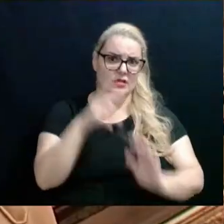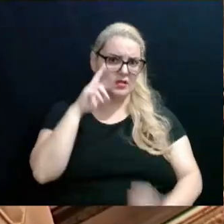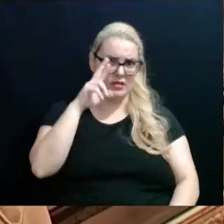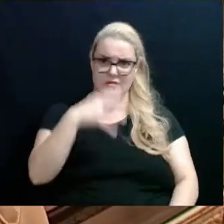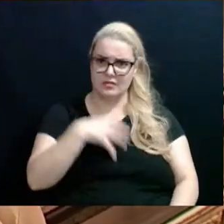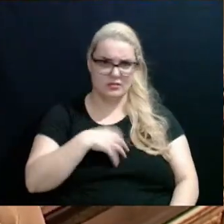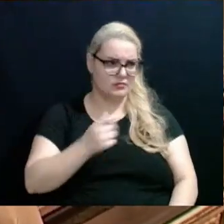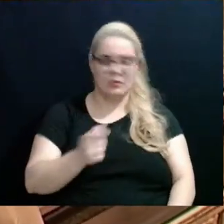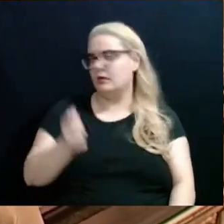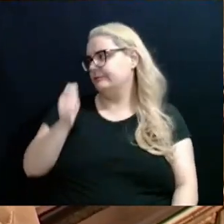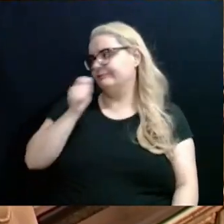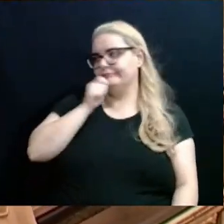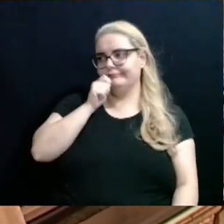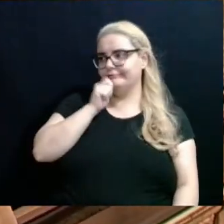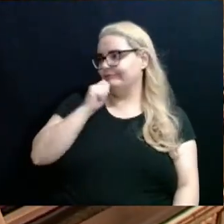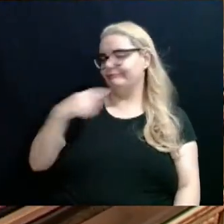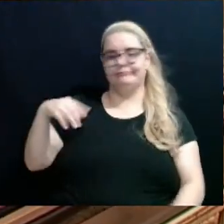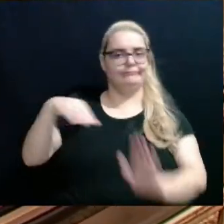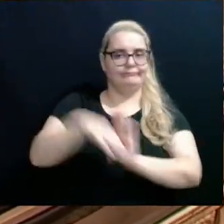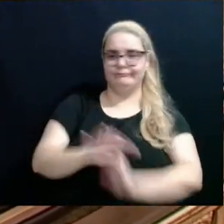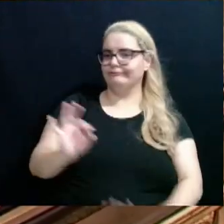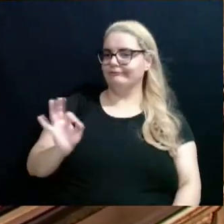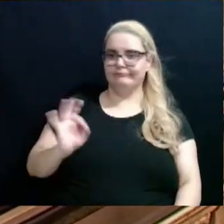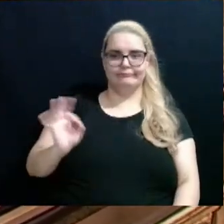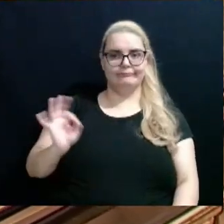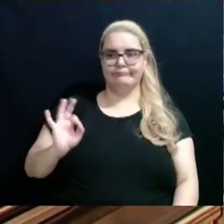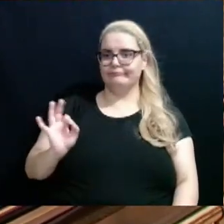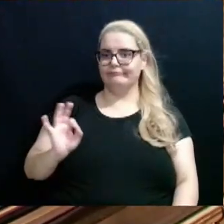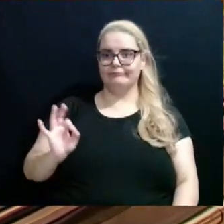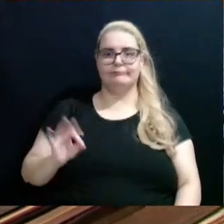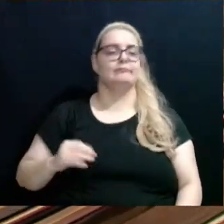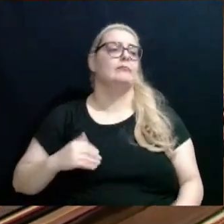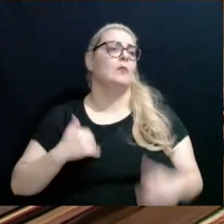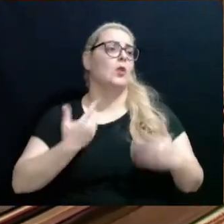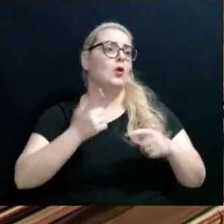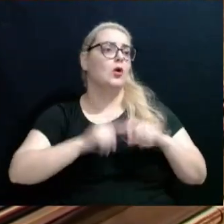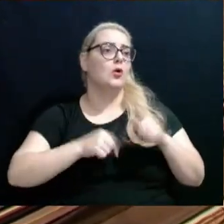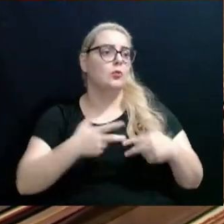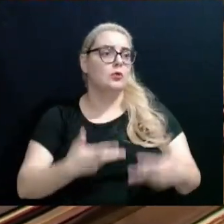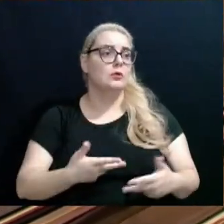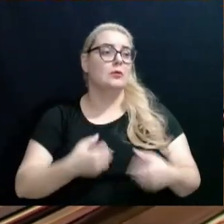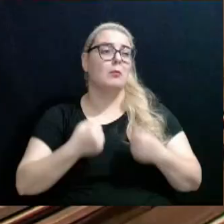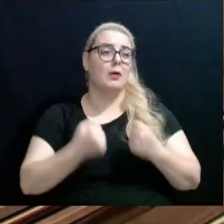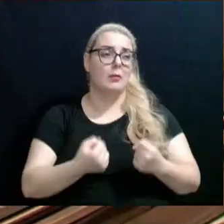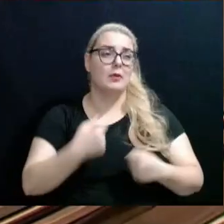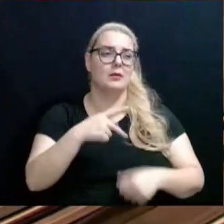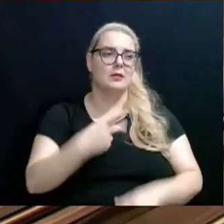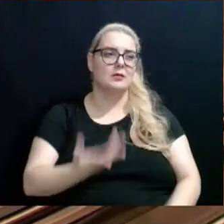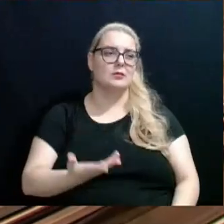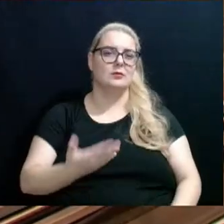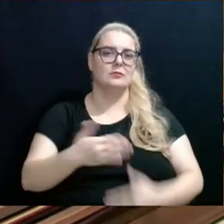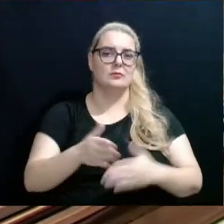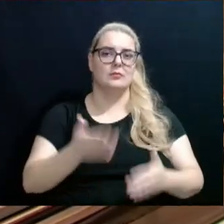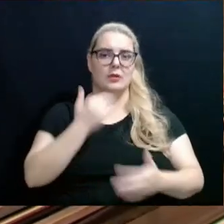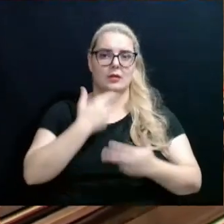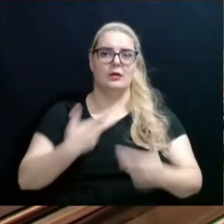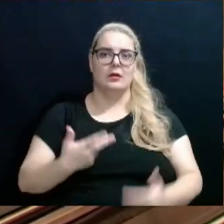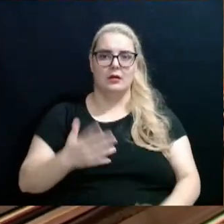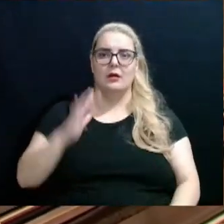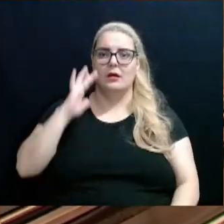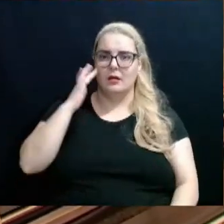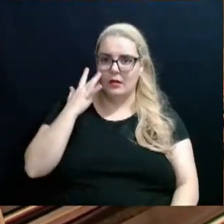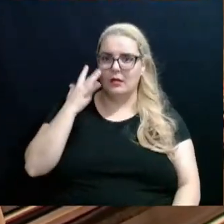senti essa queda ainda nos preços. E qual é o produto que hoje em dia mais pesa na sua cesta básica? Eu acho que é a parte